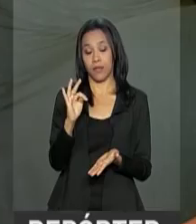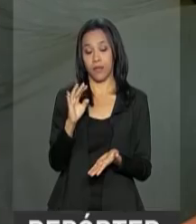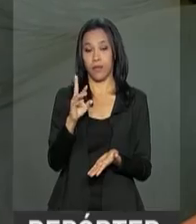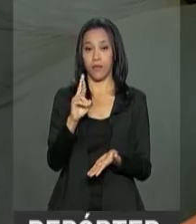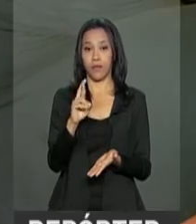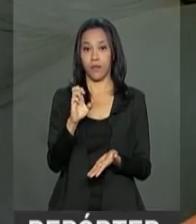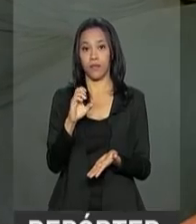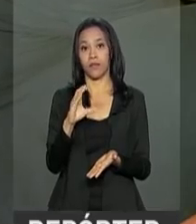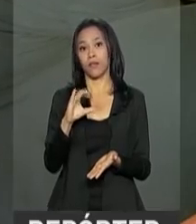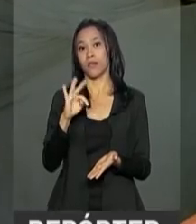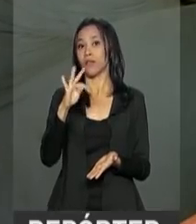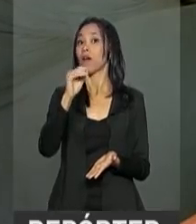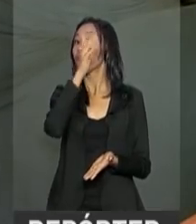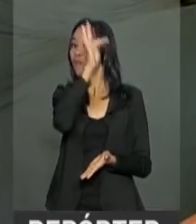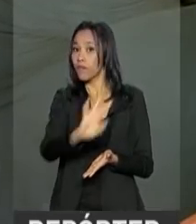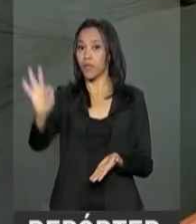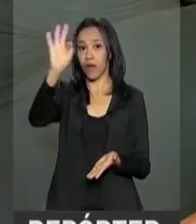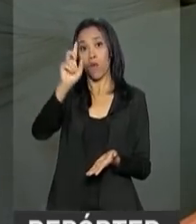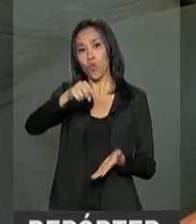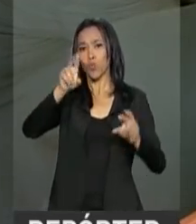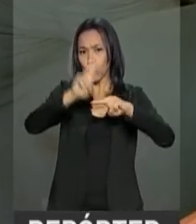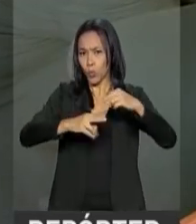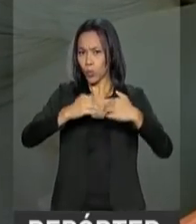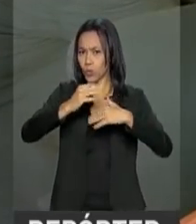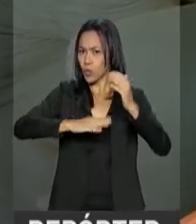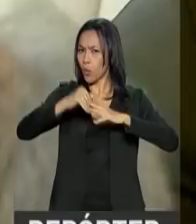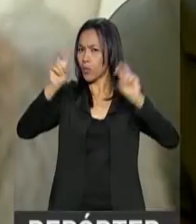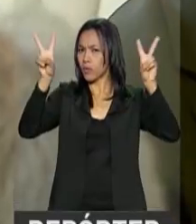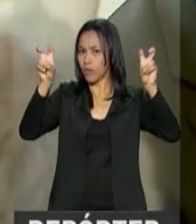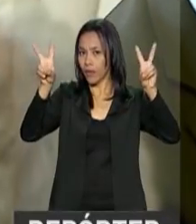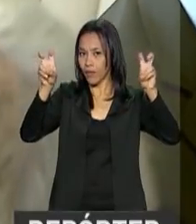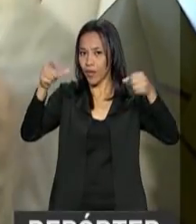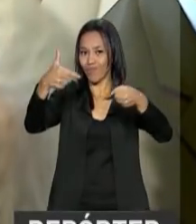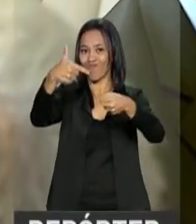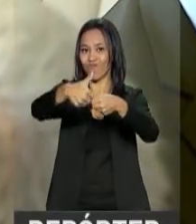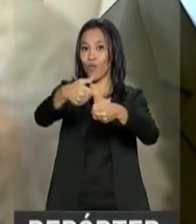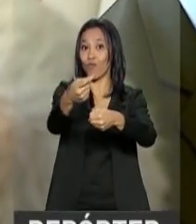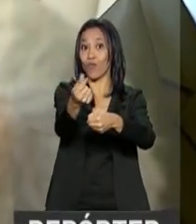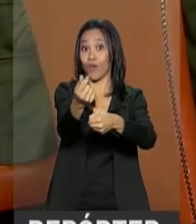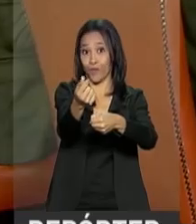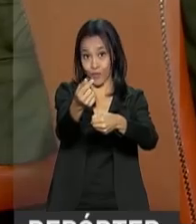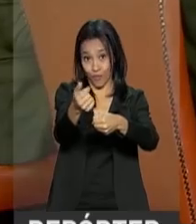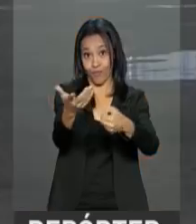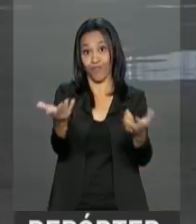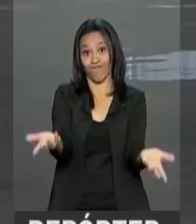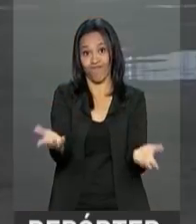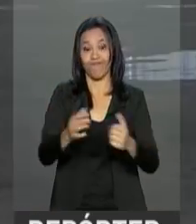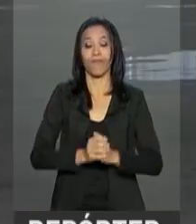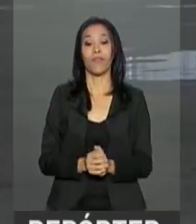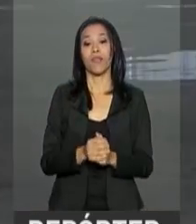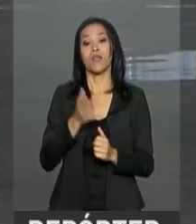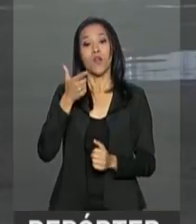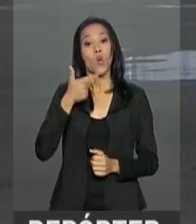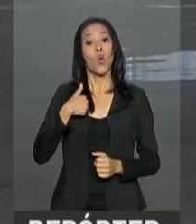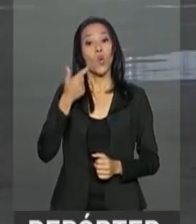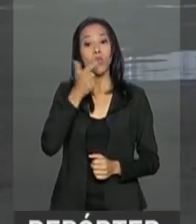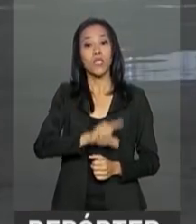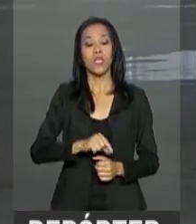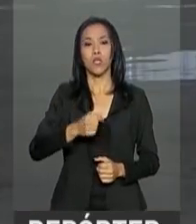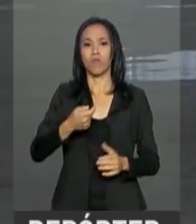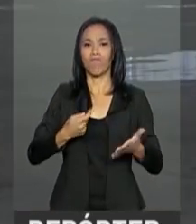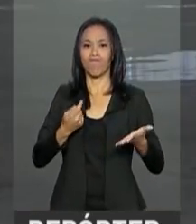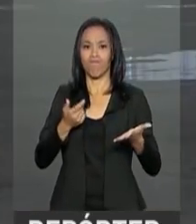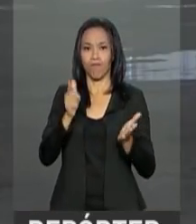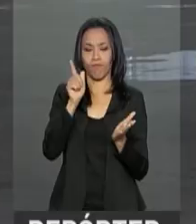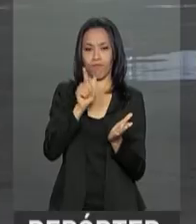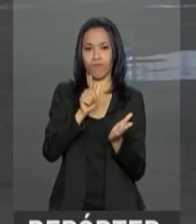e foi para tratar do preço dos combustíveis. Bom, em nota, a Advocacia Geral da União informou que conseguiu mais 3 liminares